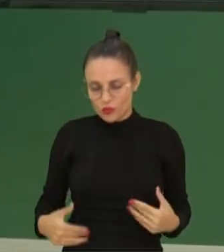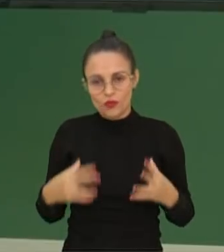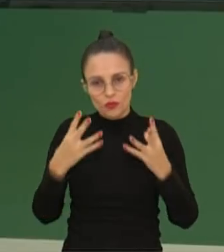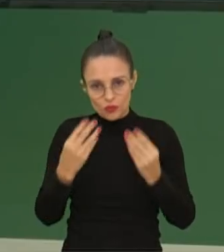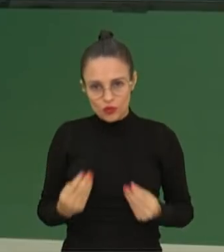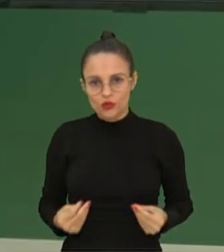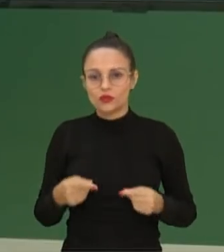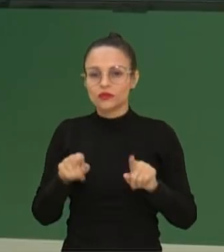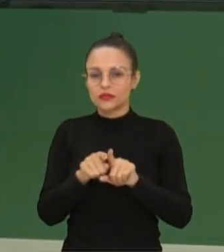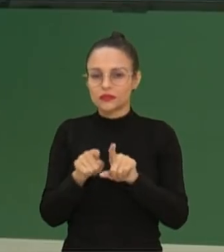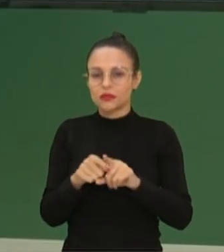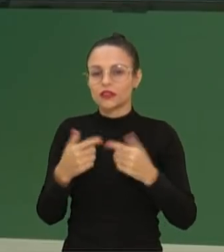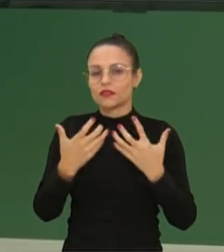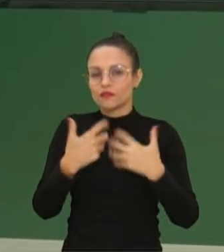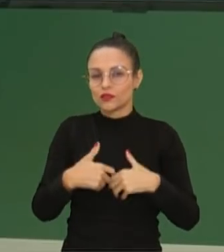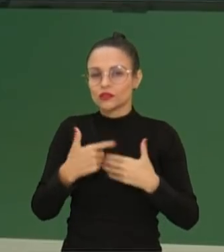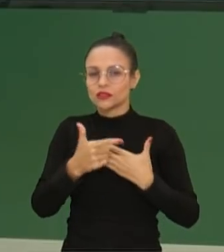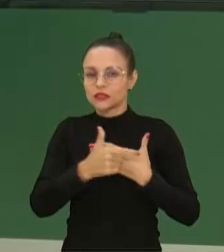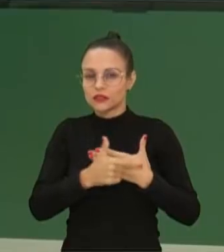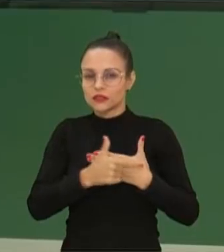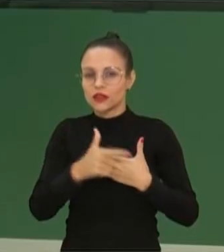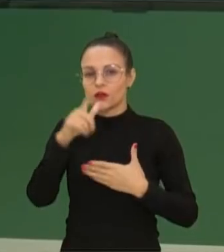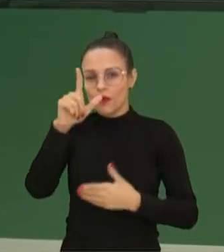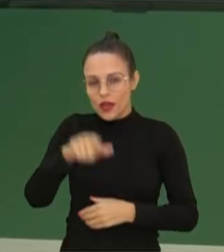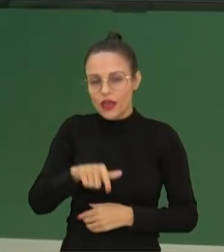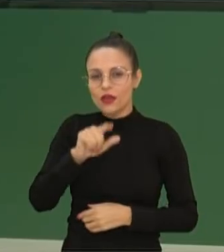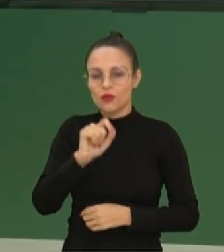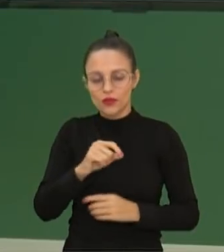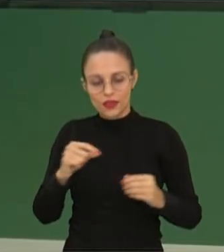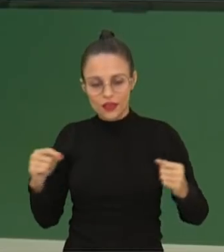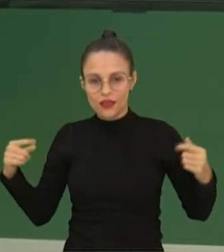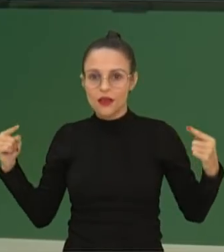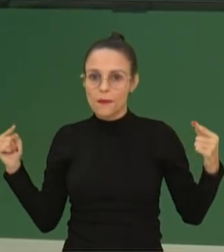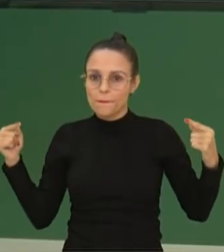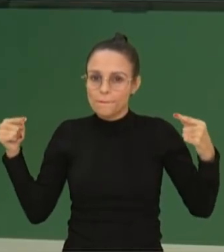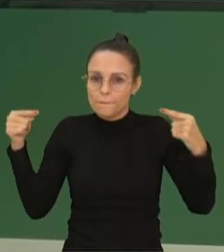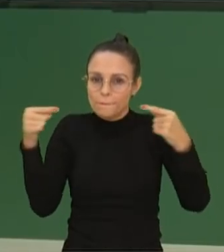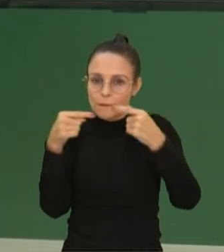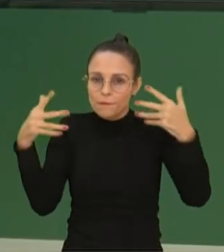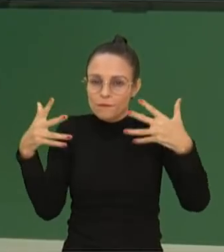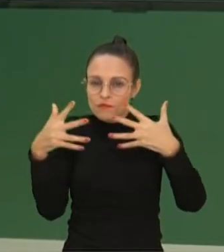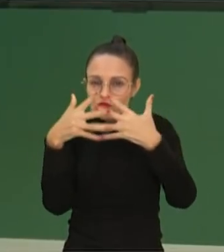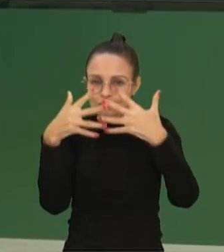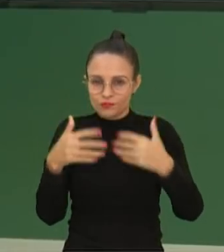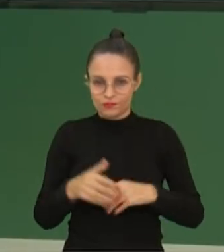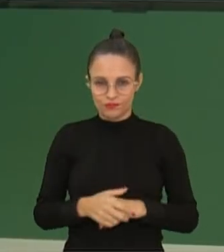e a função deles é esse encontro entre artérias e veias, essas trocas aí.